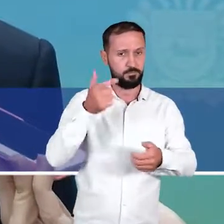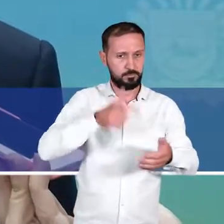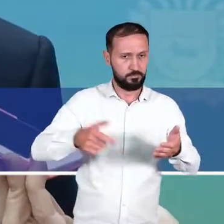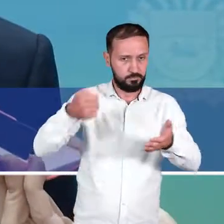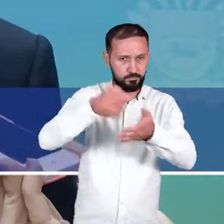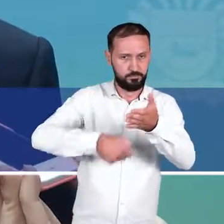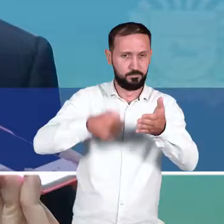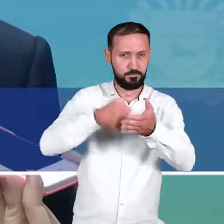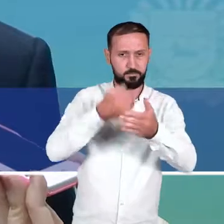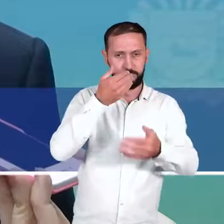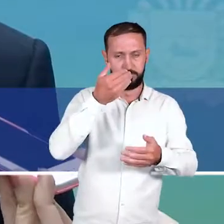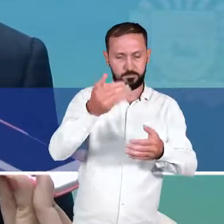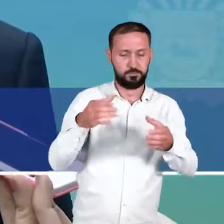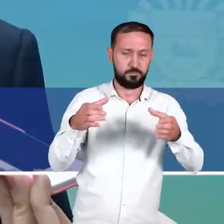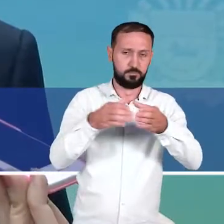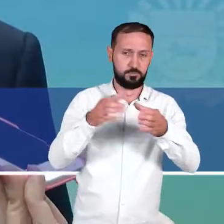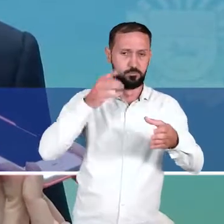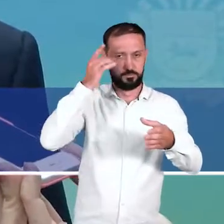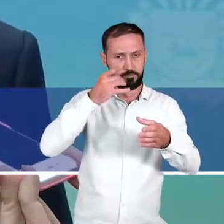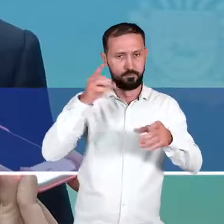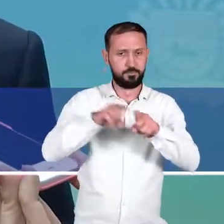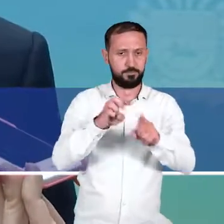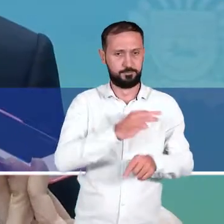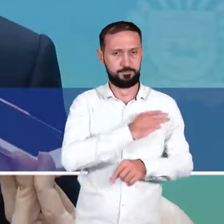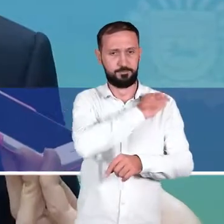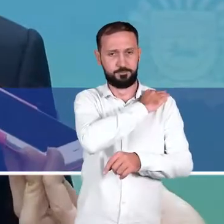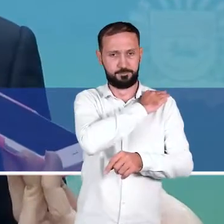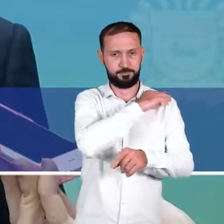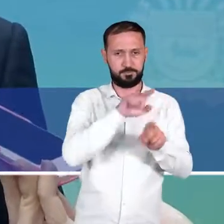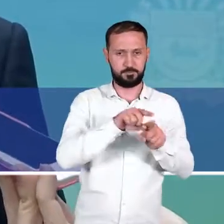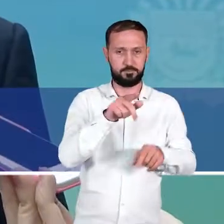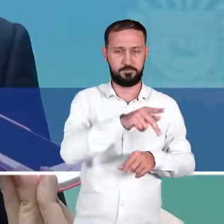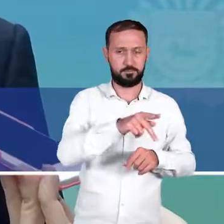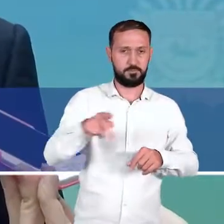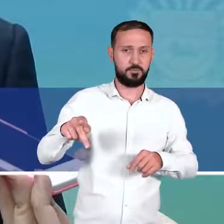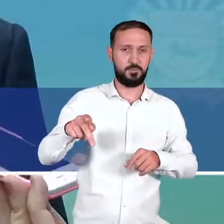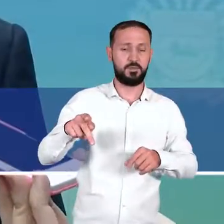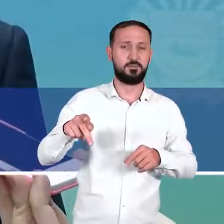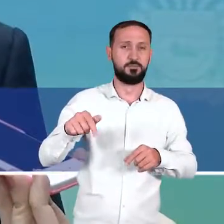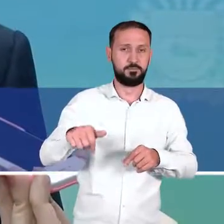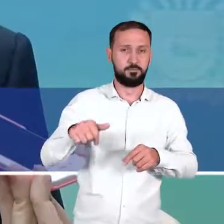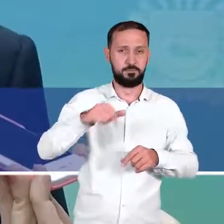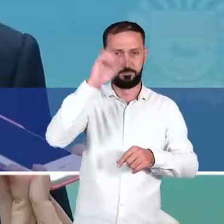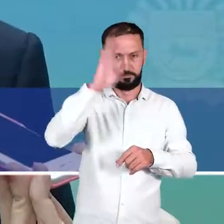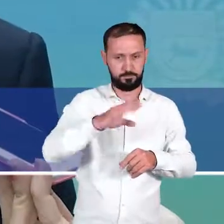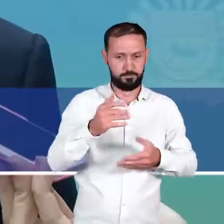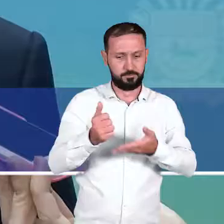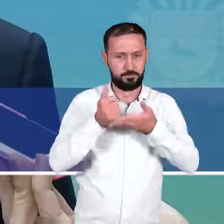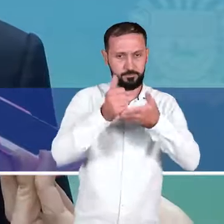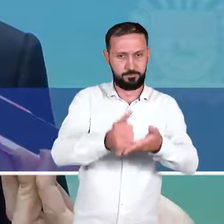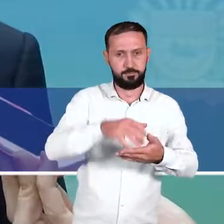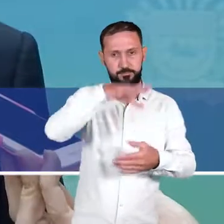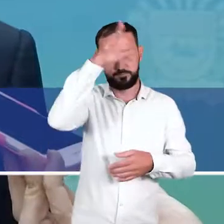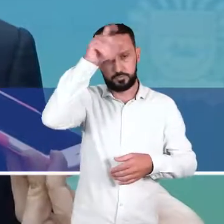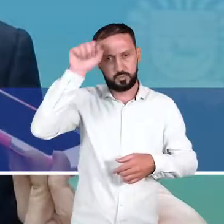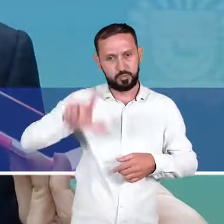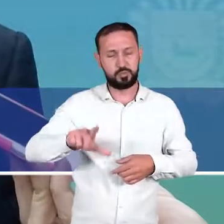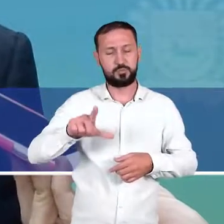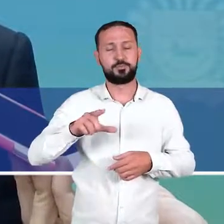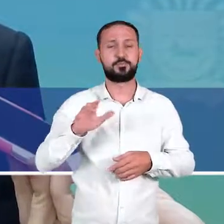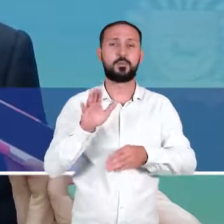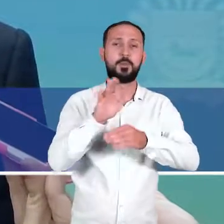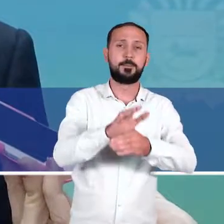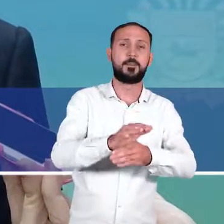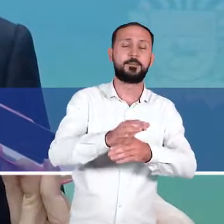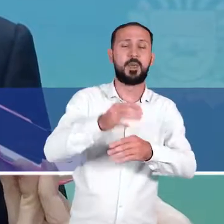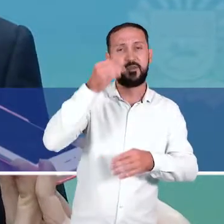o pedido à bancada federal, aos ministros e ao nosso presidente da República que ajude o Estado de Mato Grosso do Sul nesse combate aos